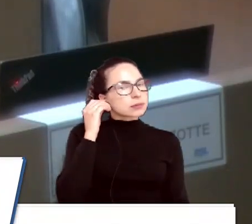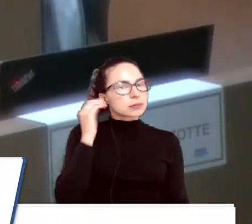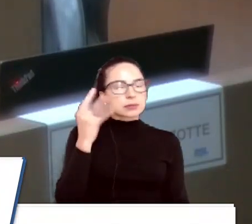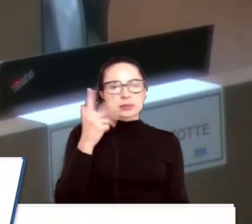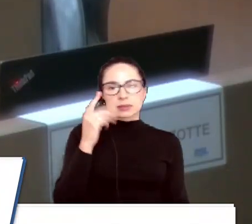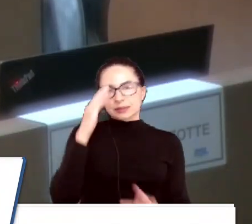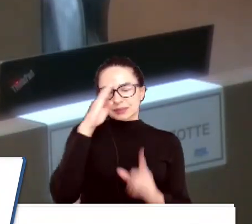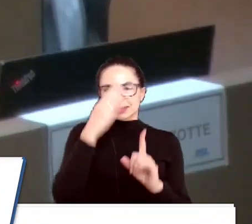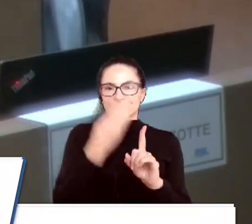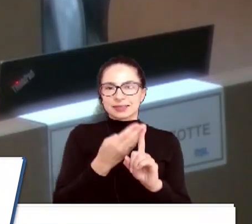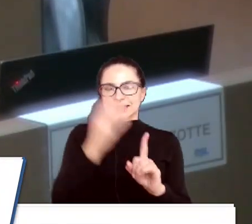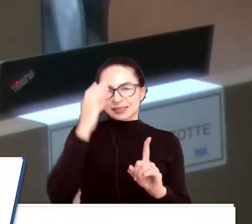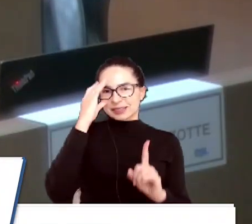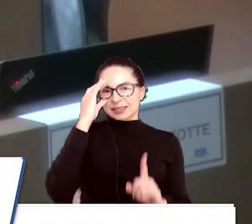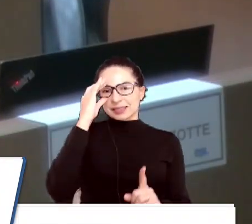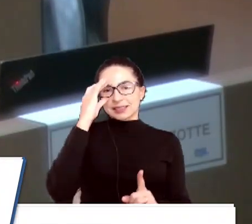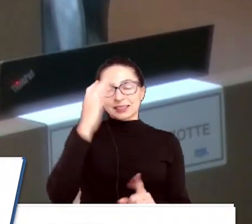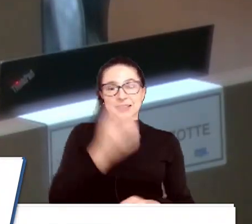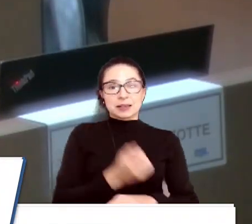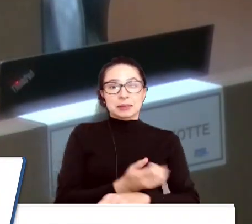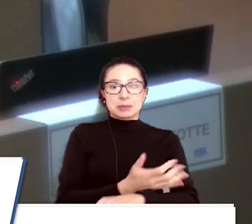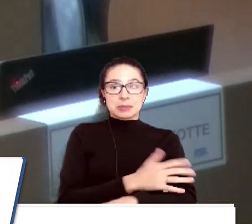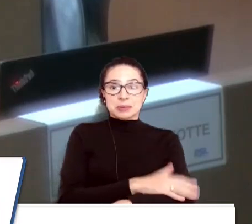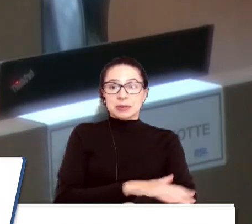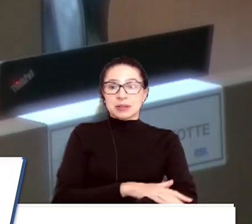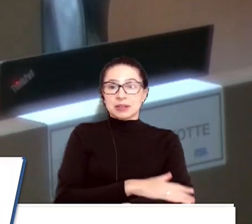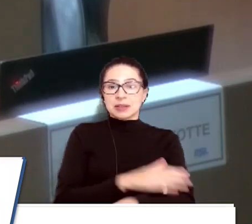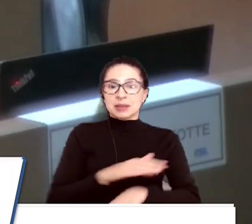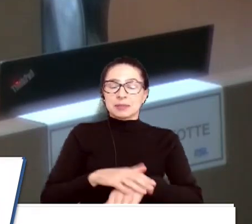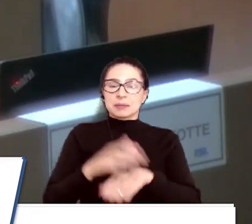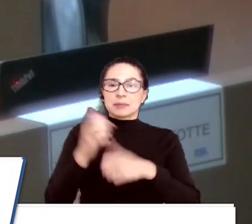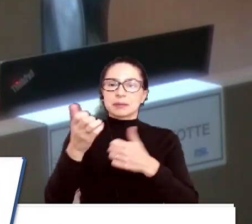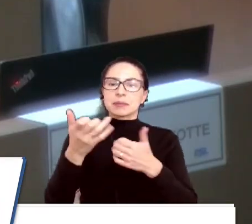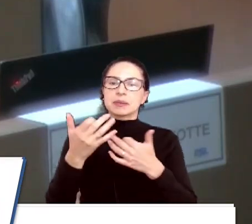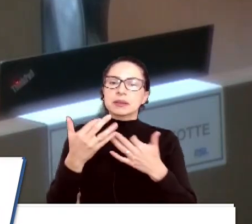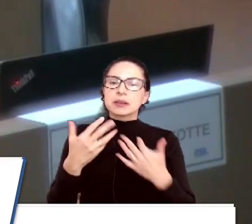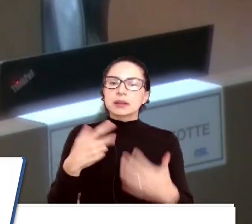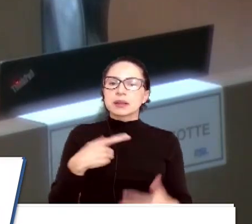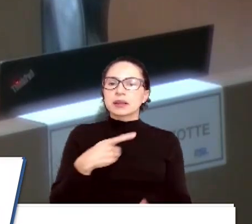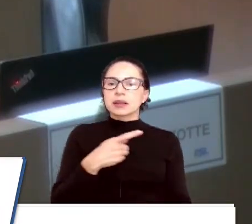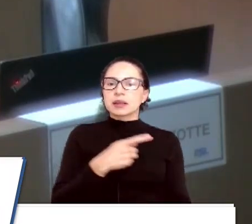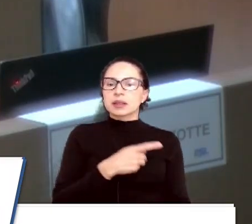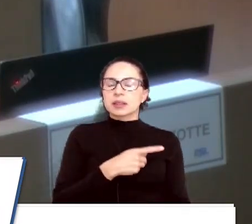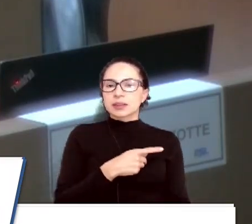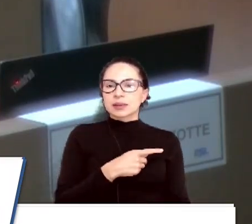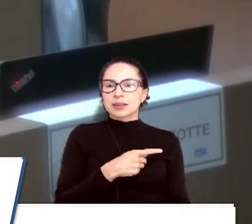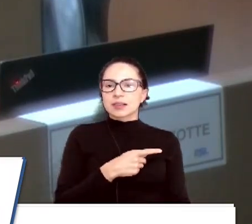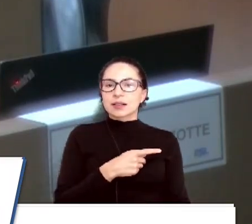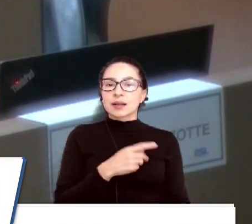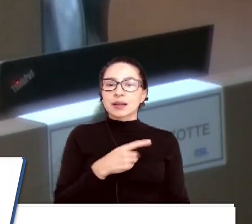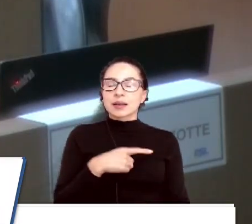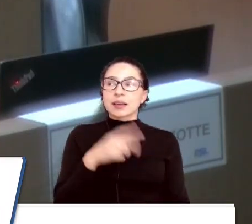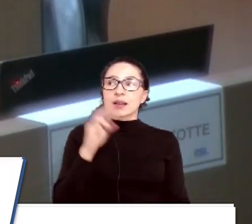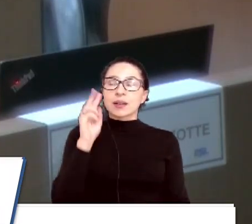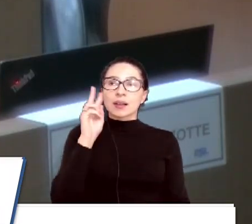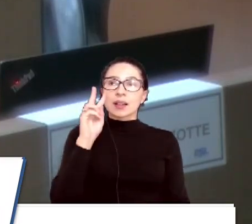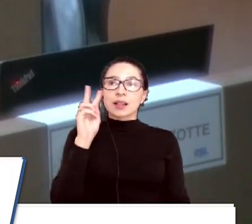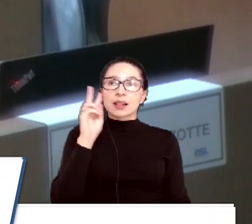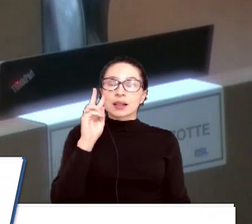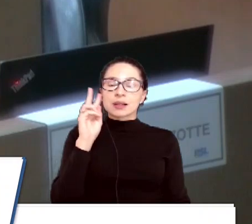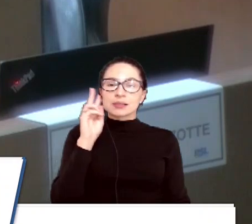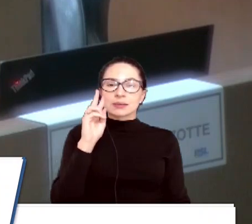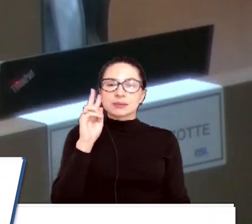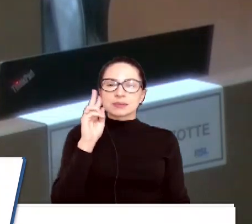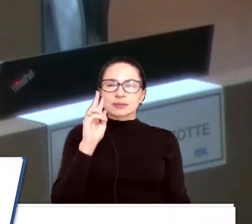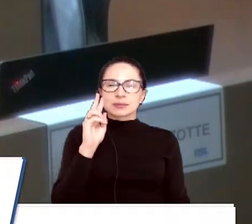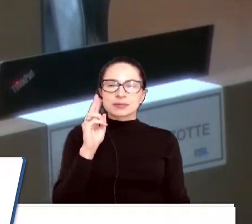falar. Me emocionei muito com as tuas palavras, pastora. E eu me lembrei aqui, eu não